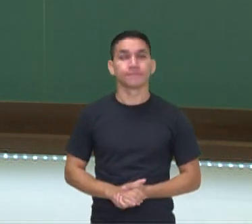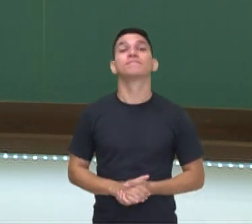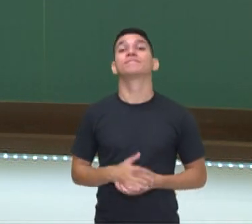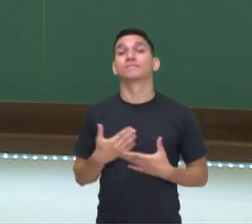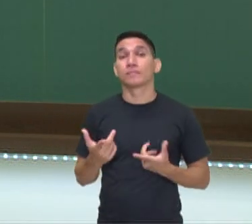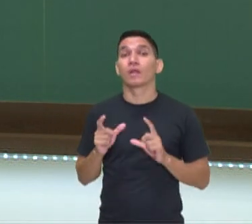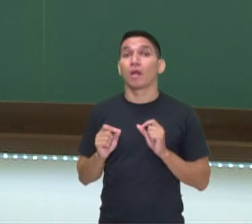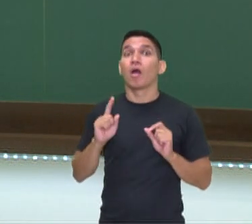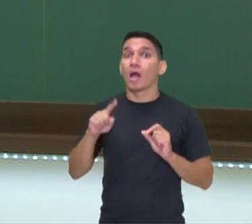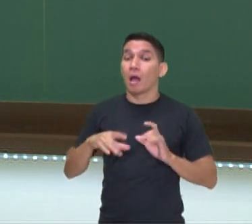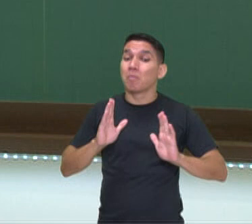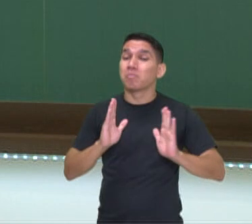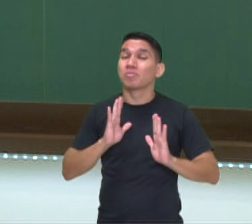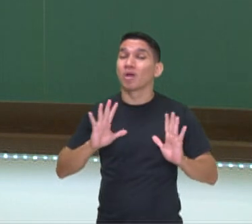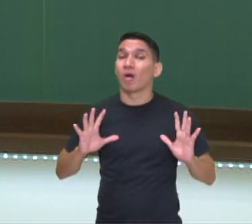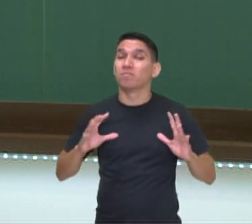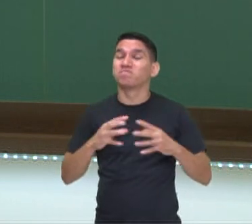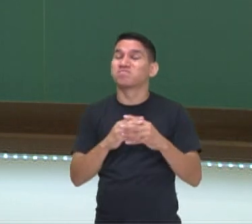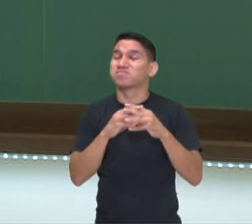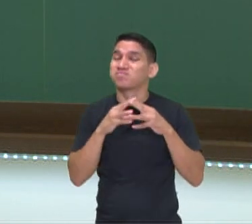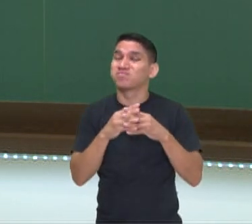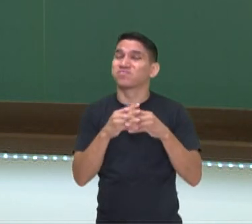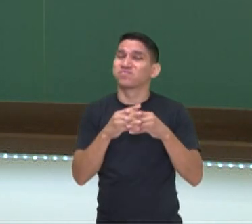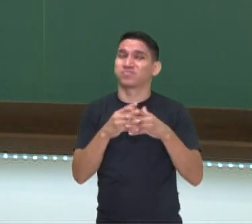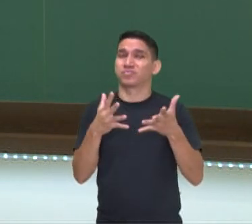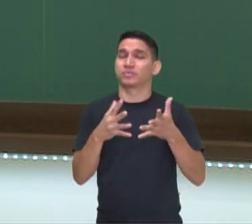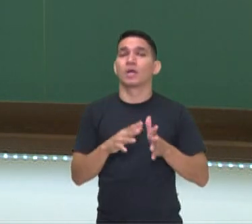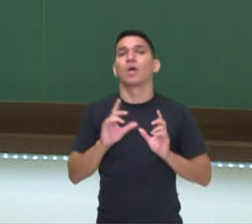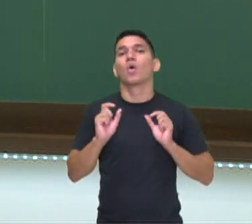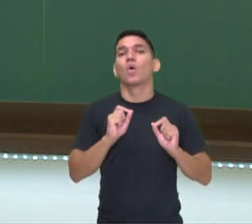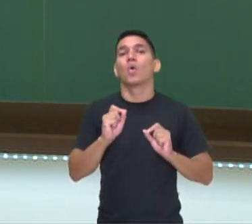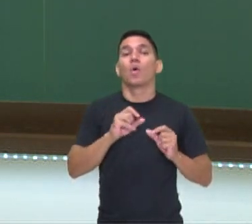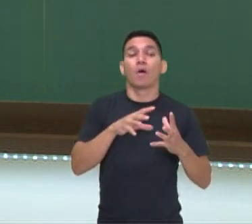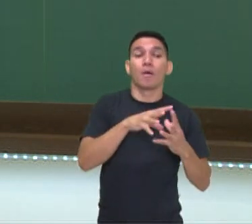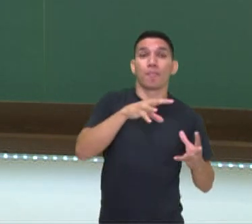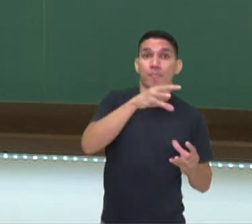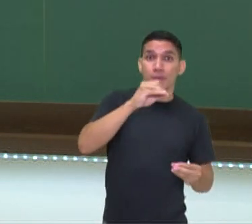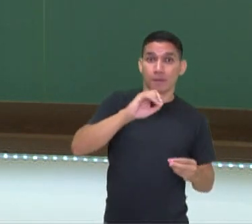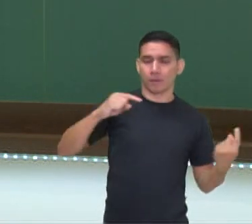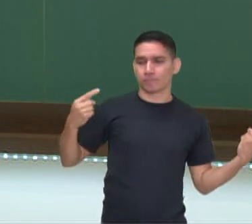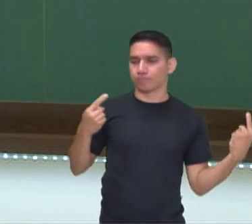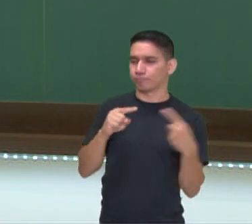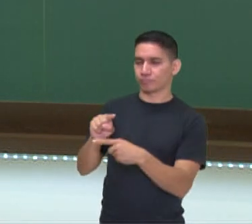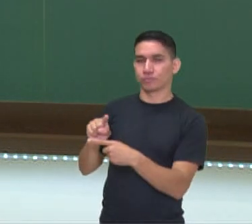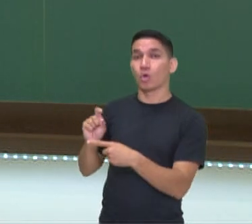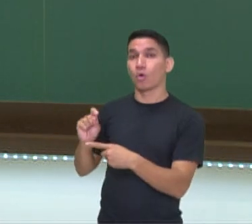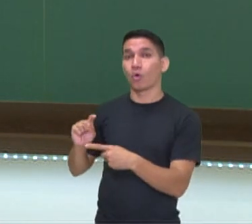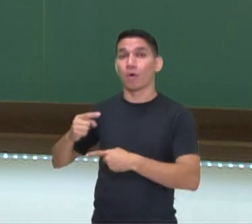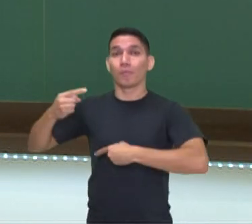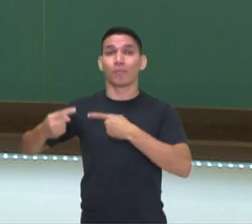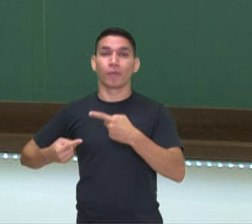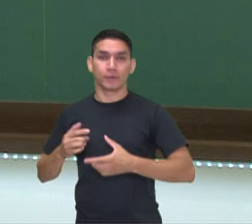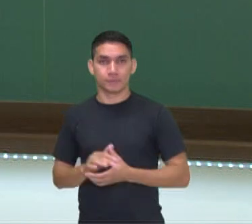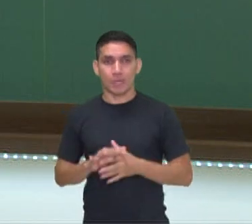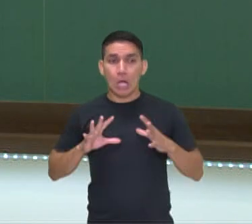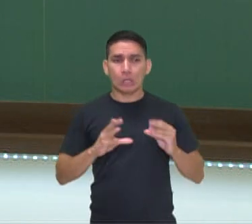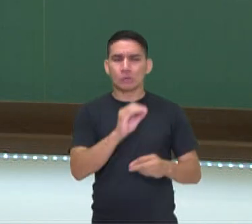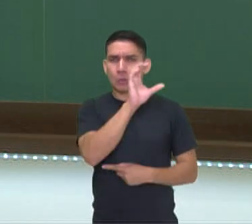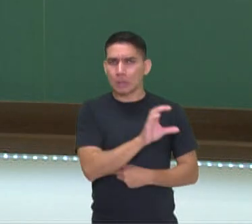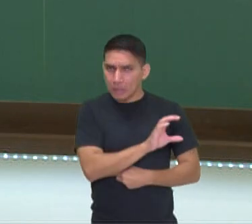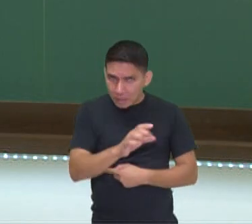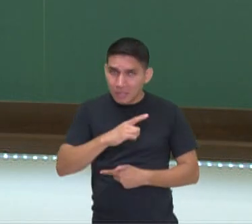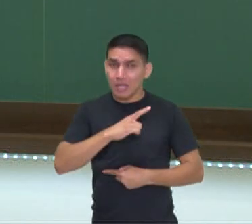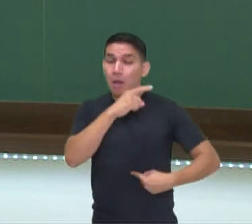de conflitos espiritual versus poder político. Então, tudo que a igreja tinha de poder político, com o